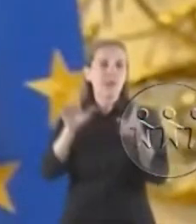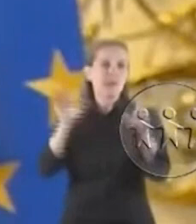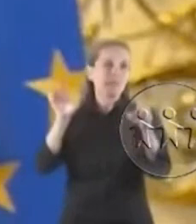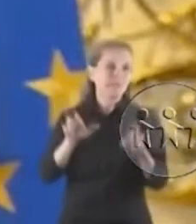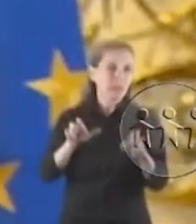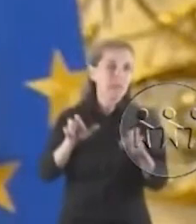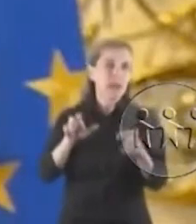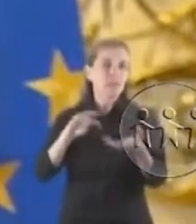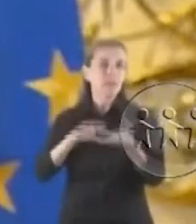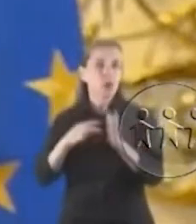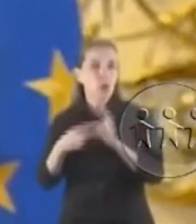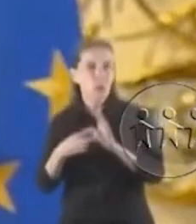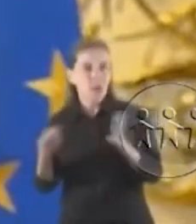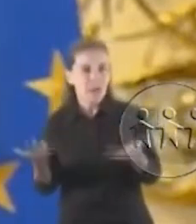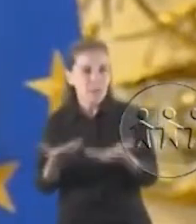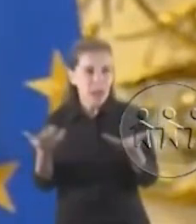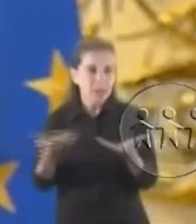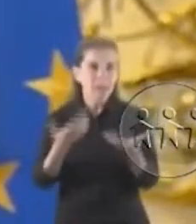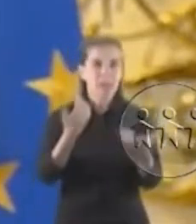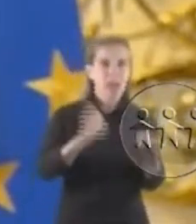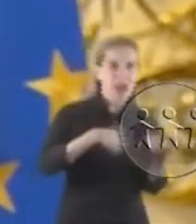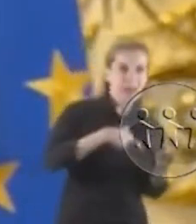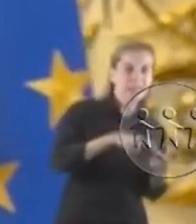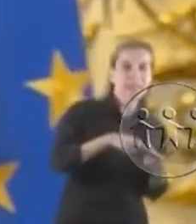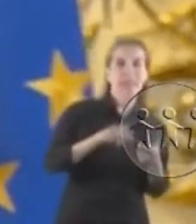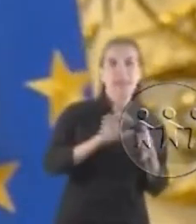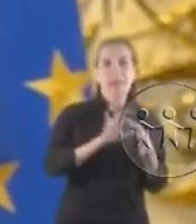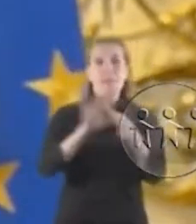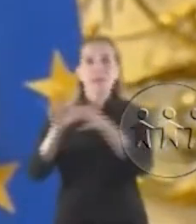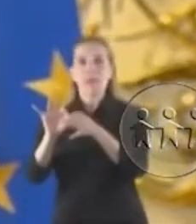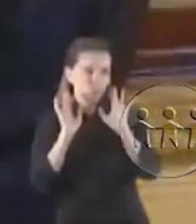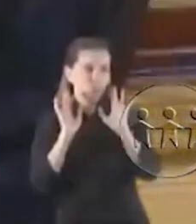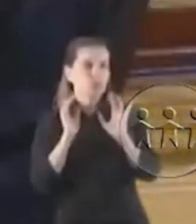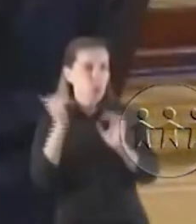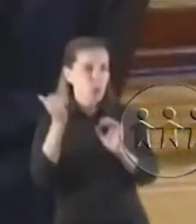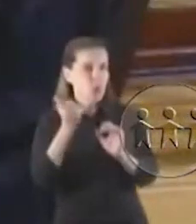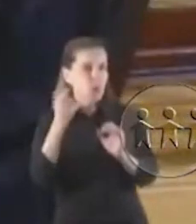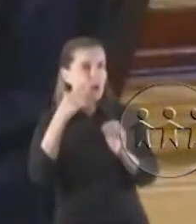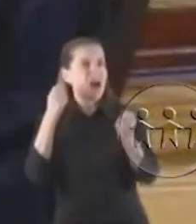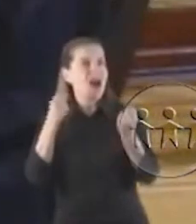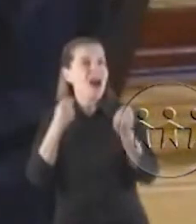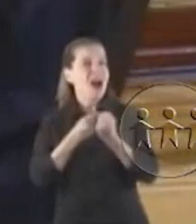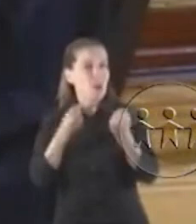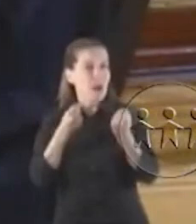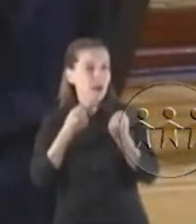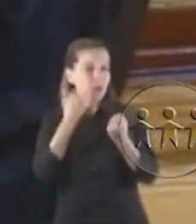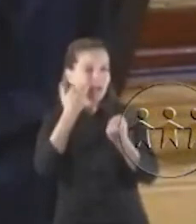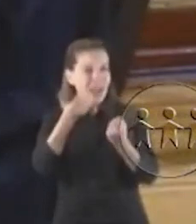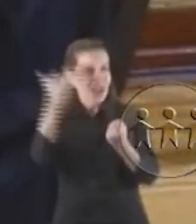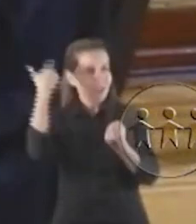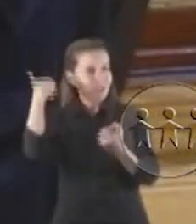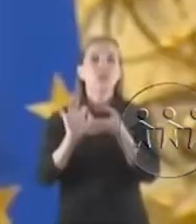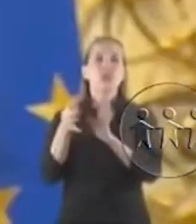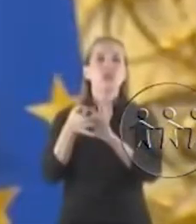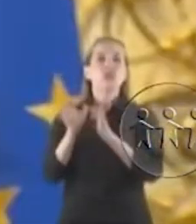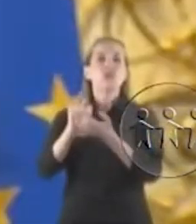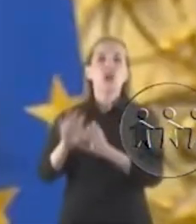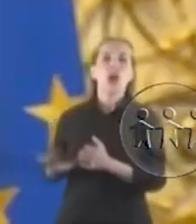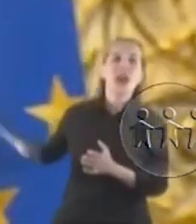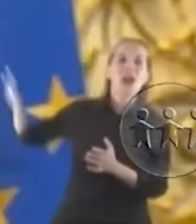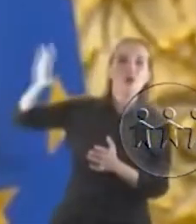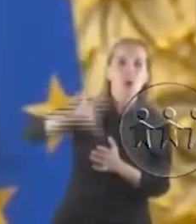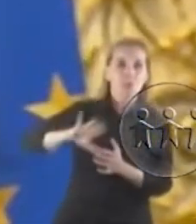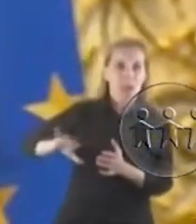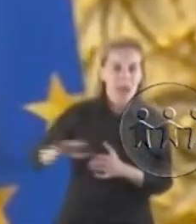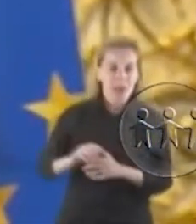Europa a sua produção agrícola Wanderley também anunciou a assinatura de um memorando de entendimento com a Argentina sobre